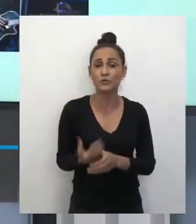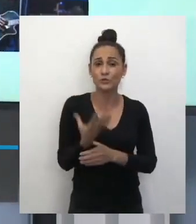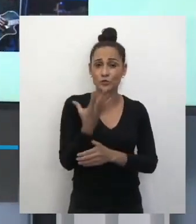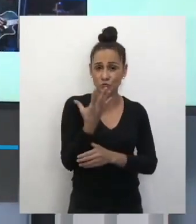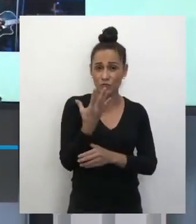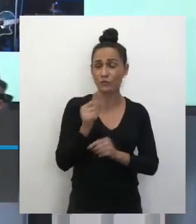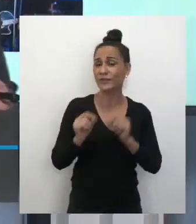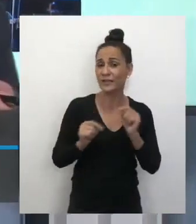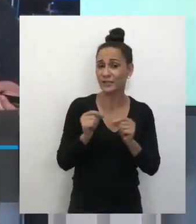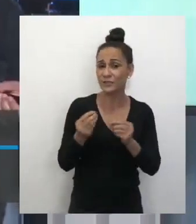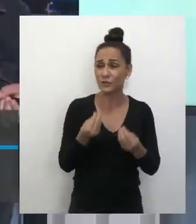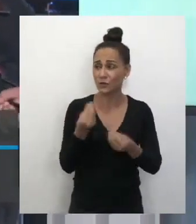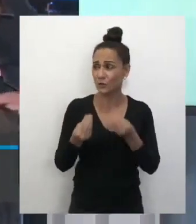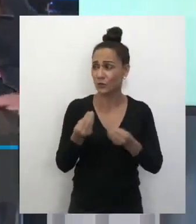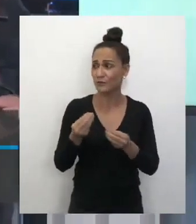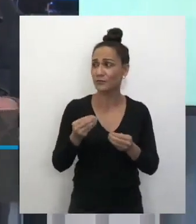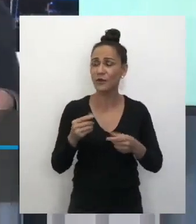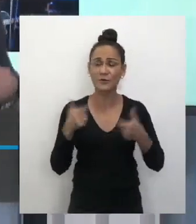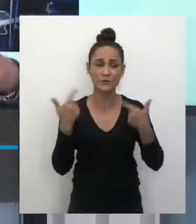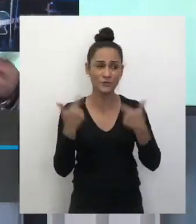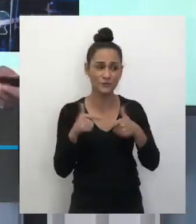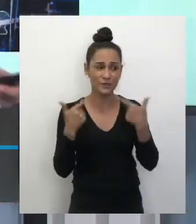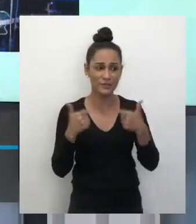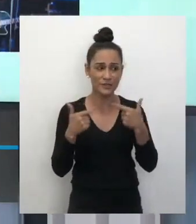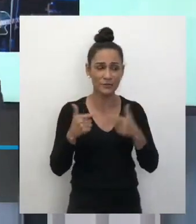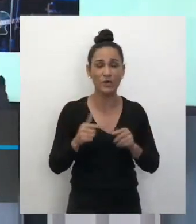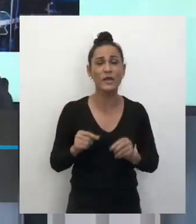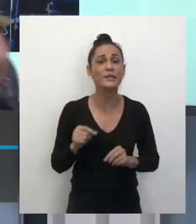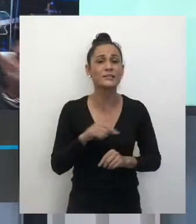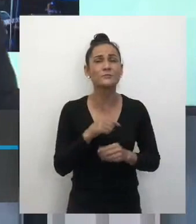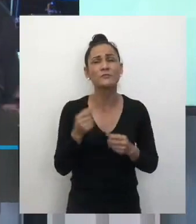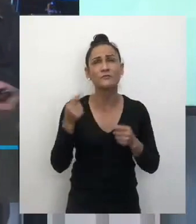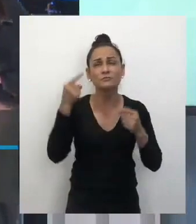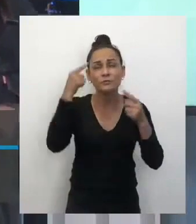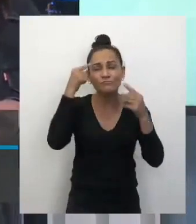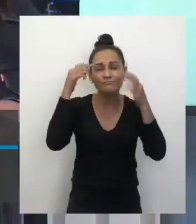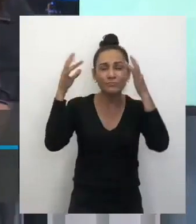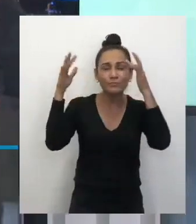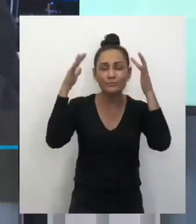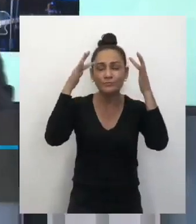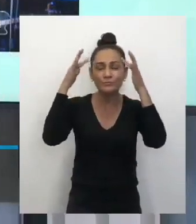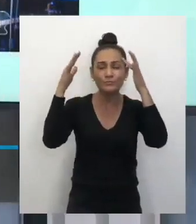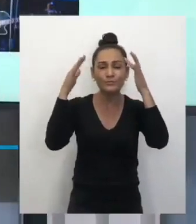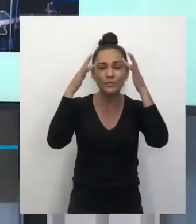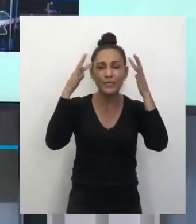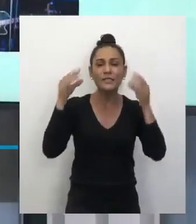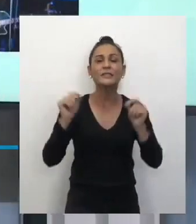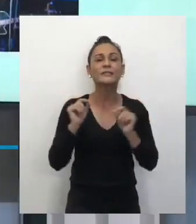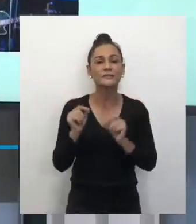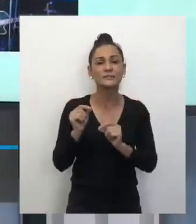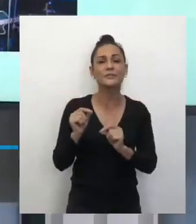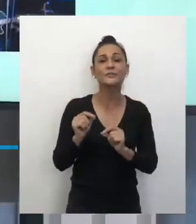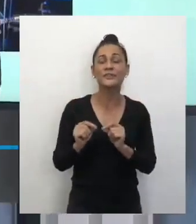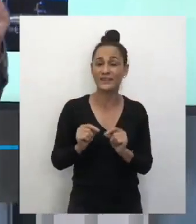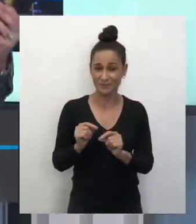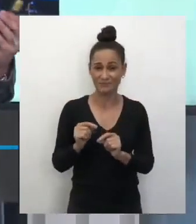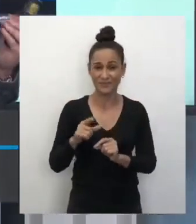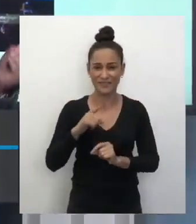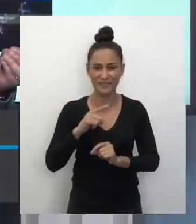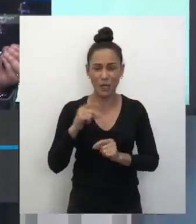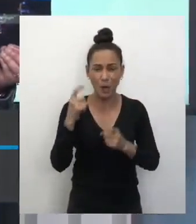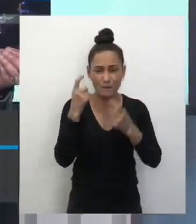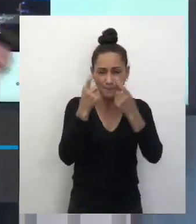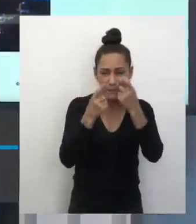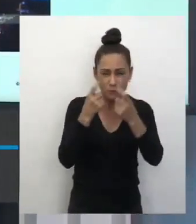forma de diversão, né? Apenas para que você tenha um momento de fruição estética ali. Então, você não tem essa preocupação